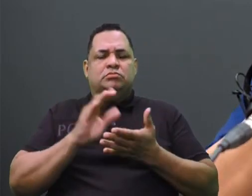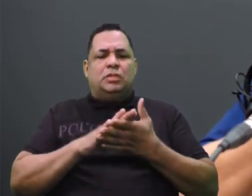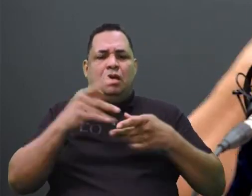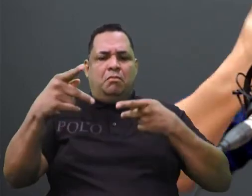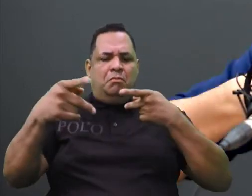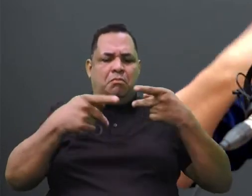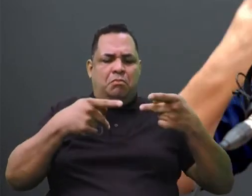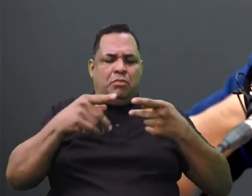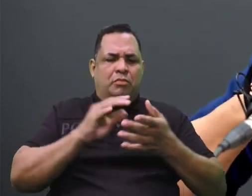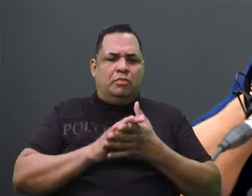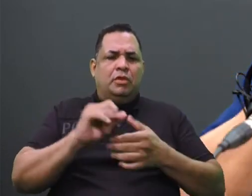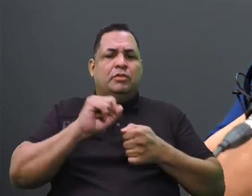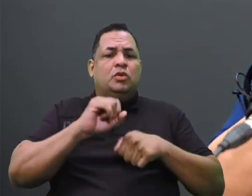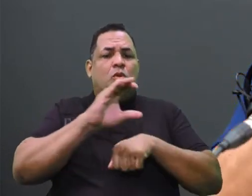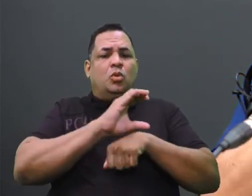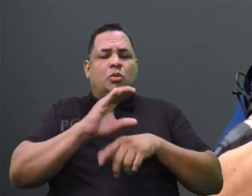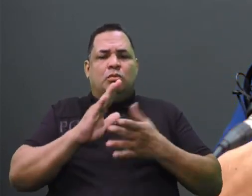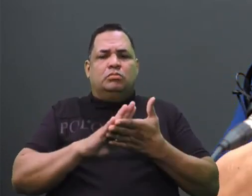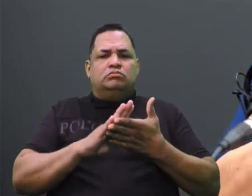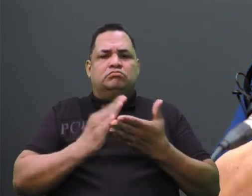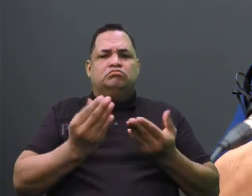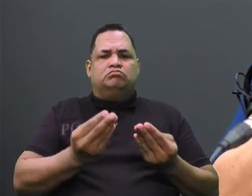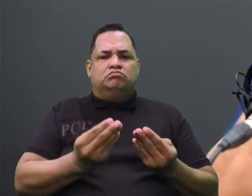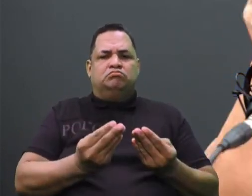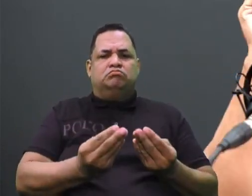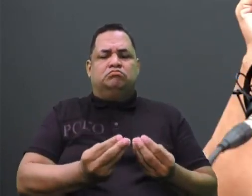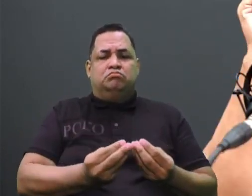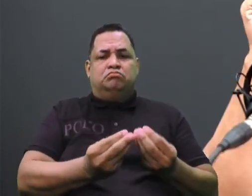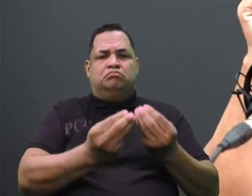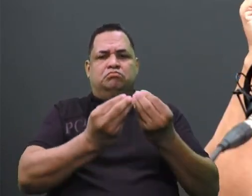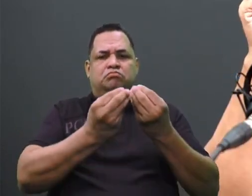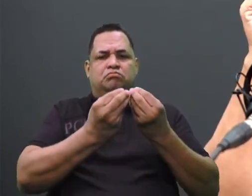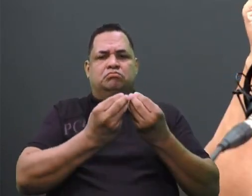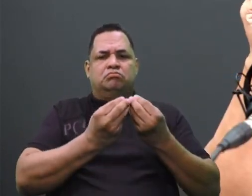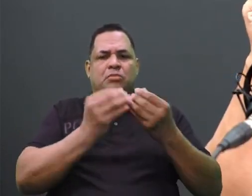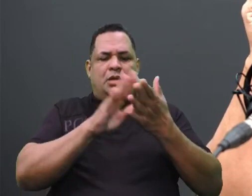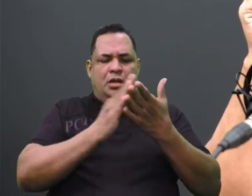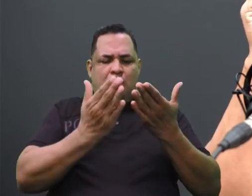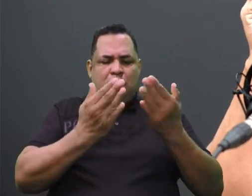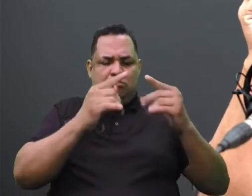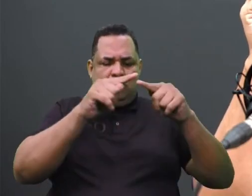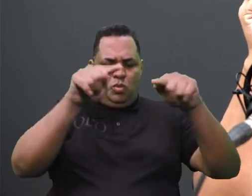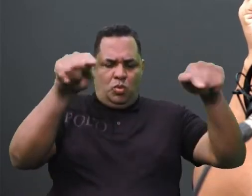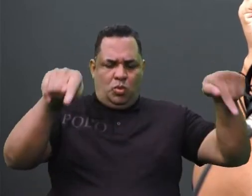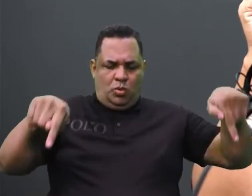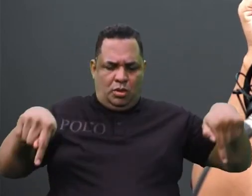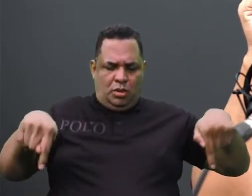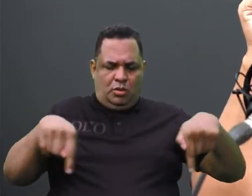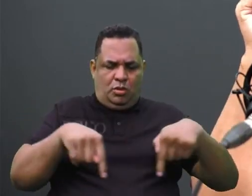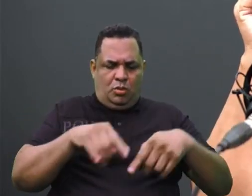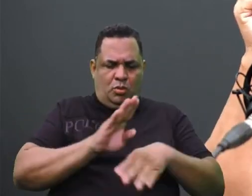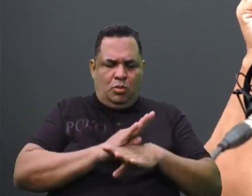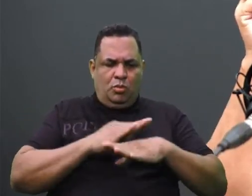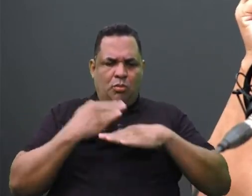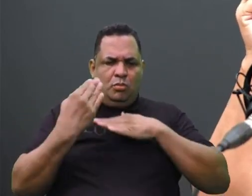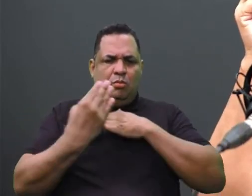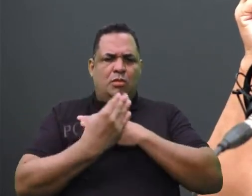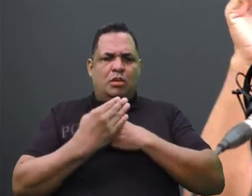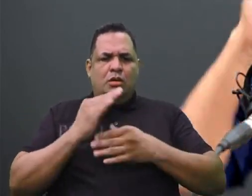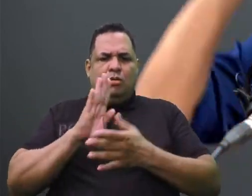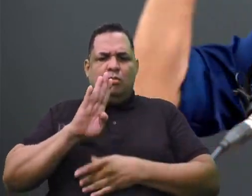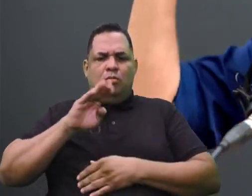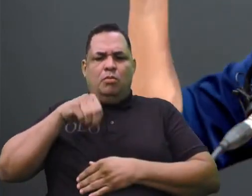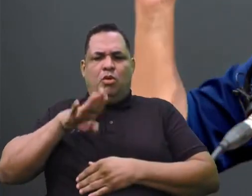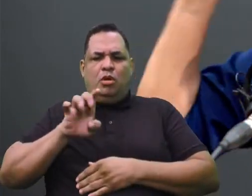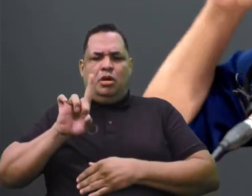projeto, fiz o curso e tal, foi me dado ali um barracão, ali no Cambo, perto do cemitério. Era